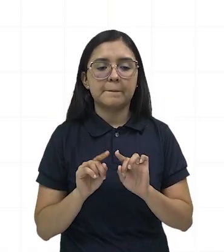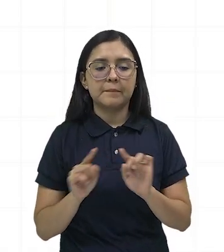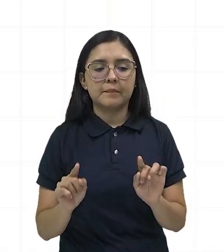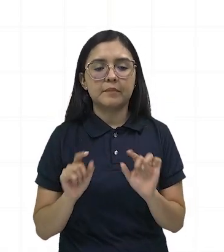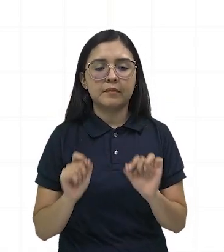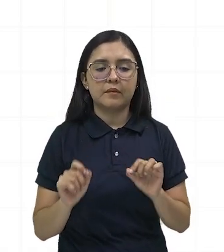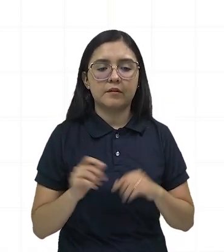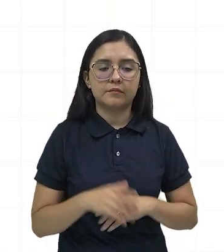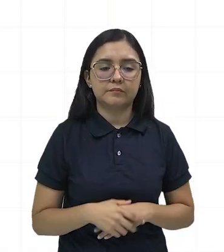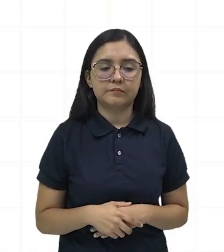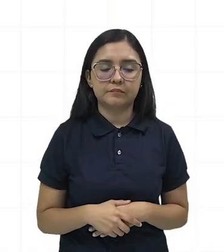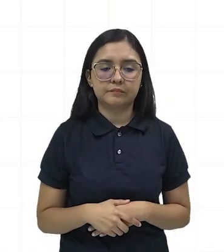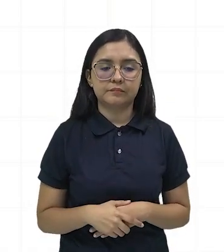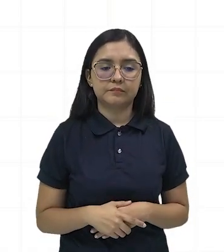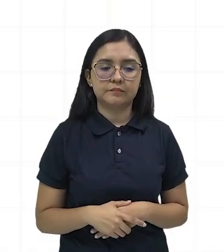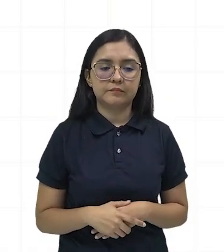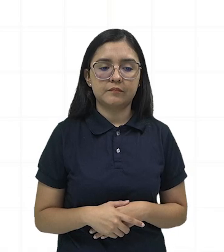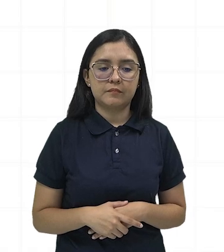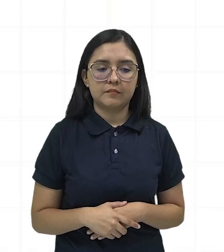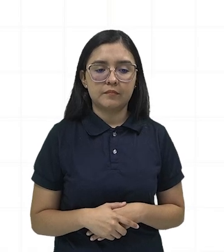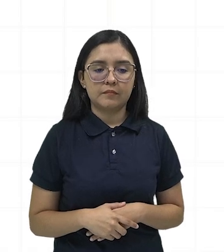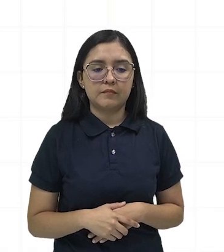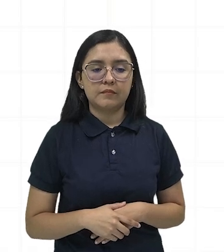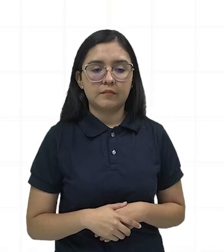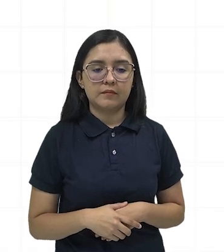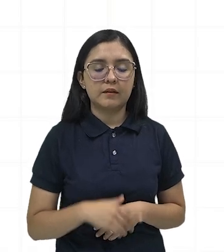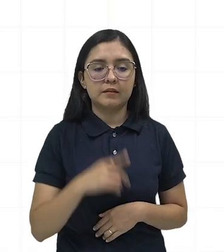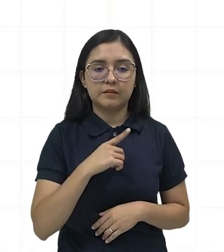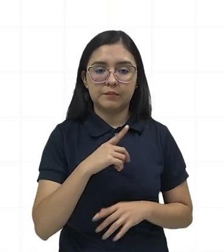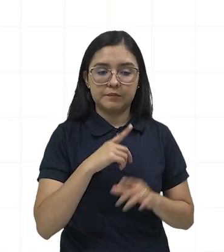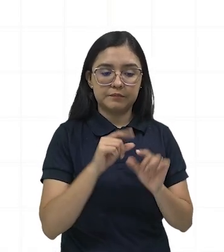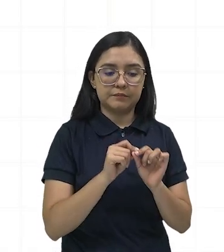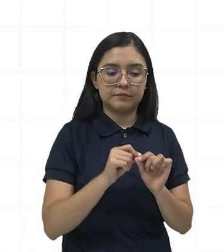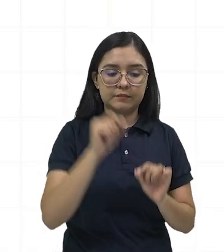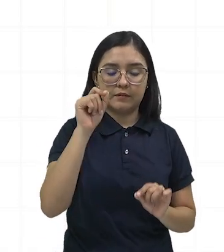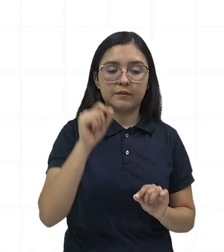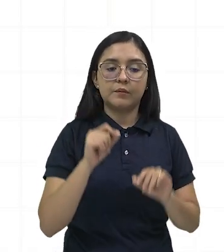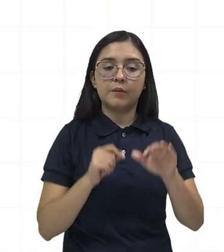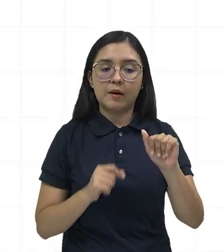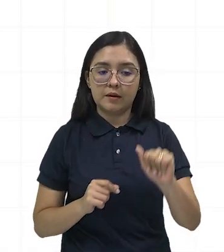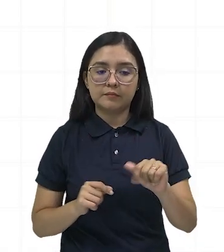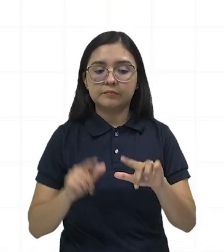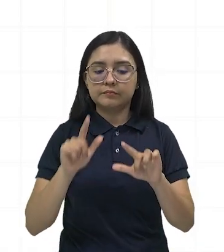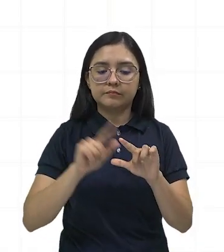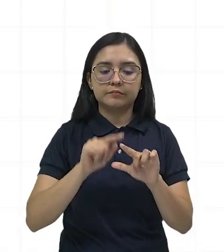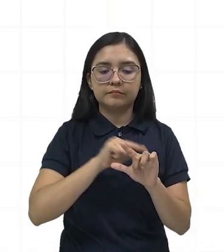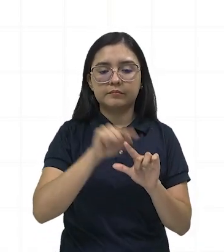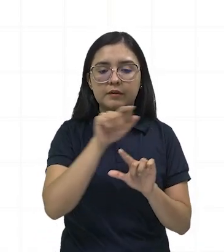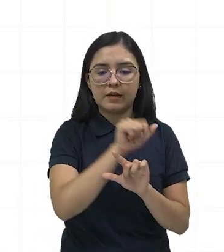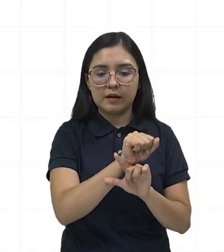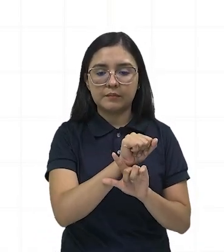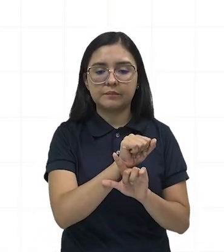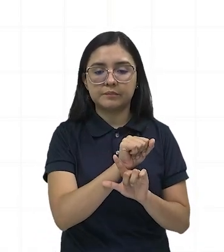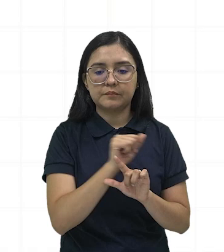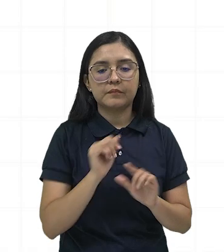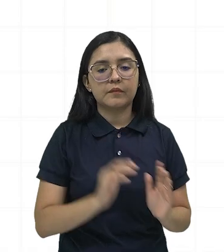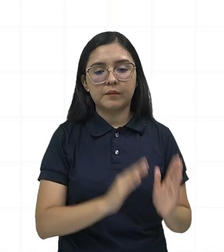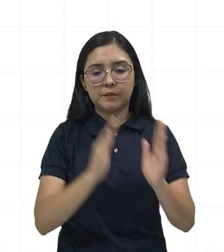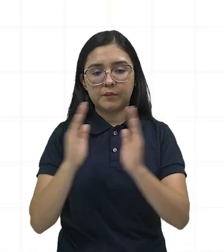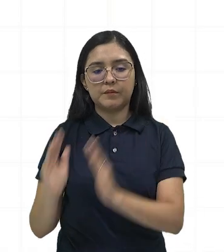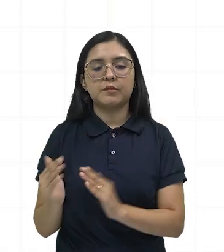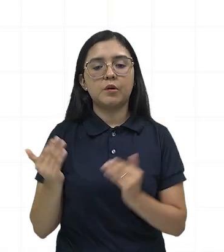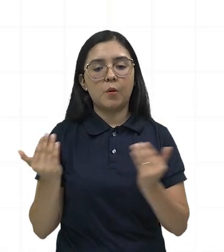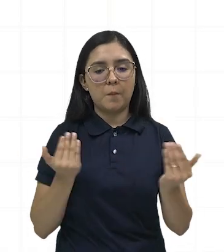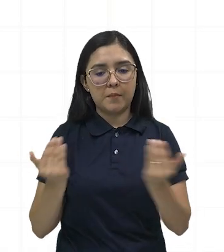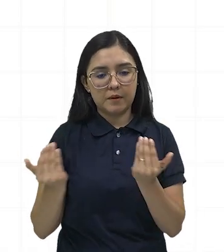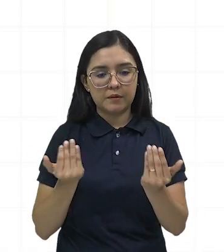então que aqui nós temos um lado medindo A. Nesse outro, estamos comparando, né, um